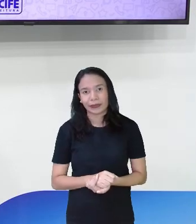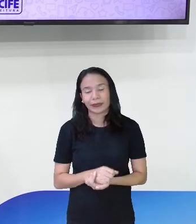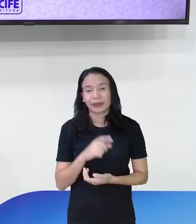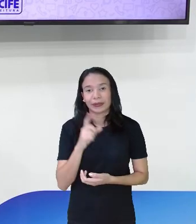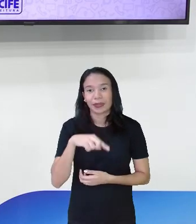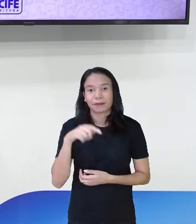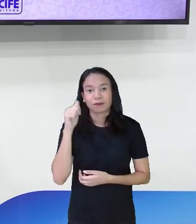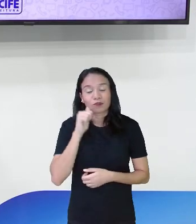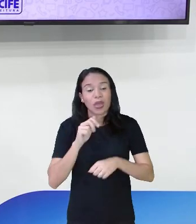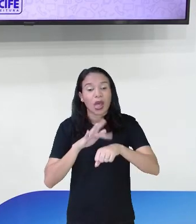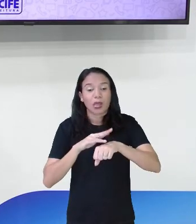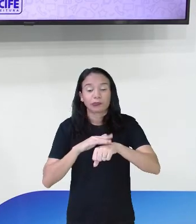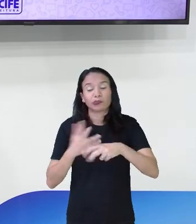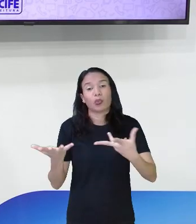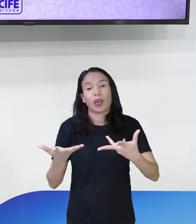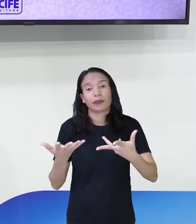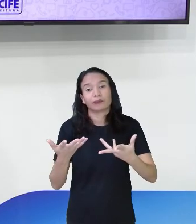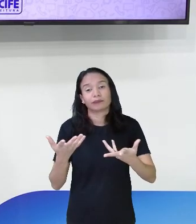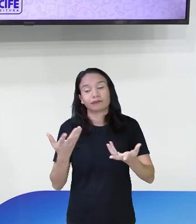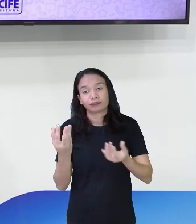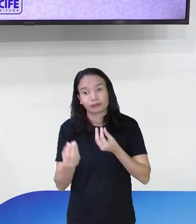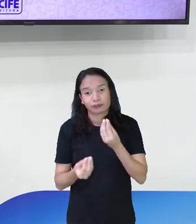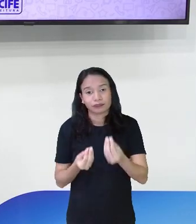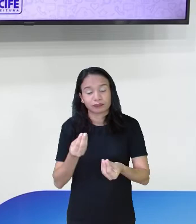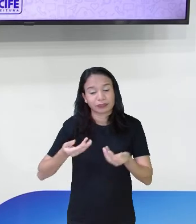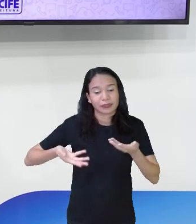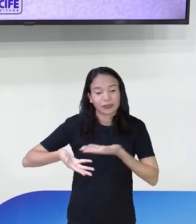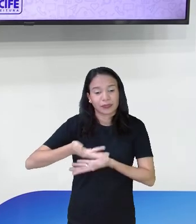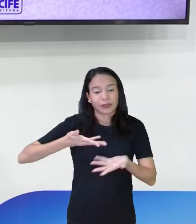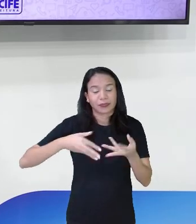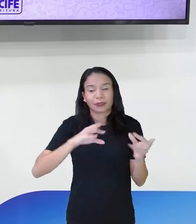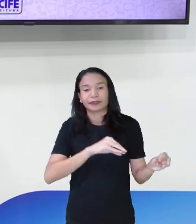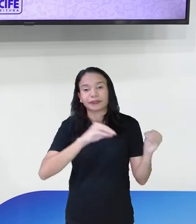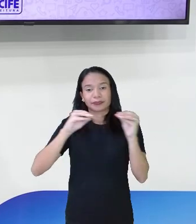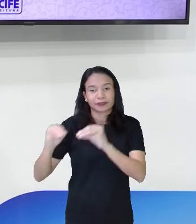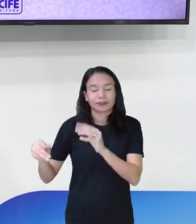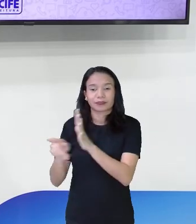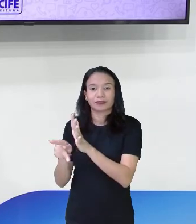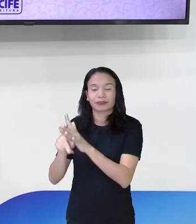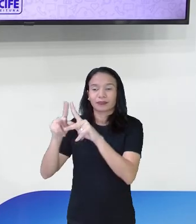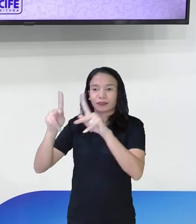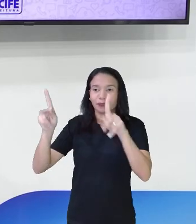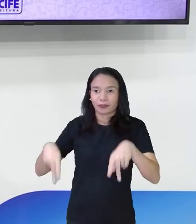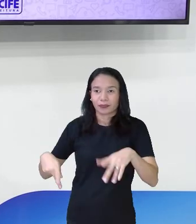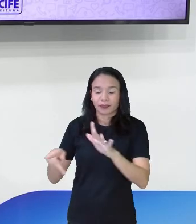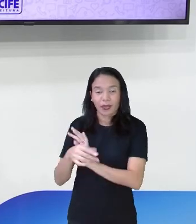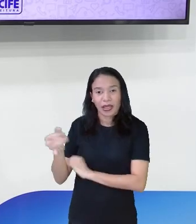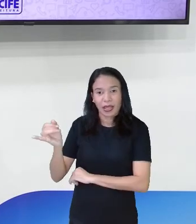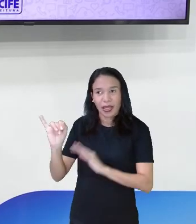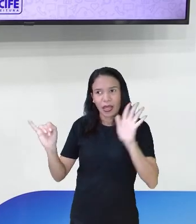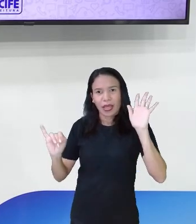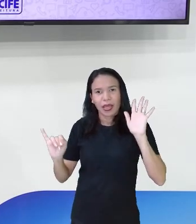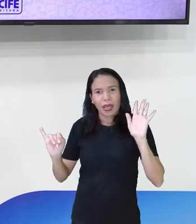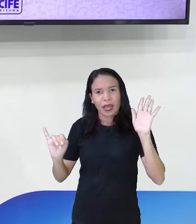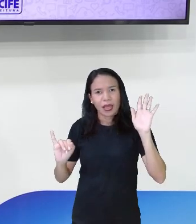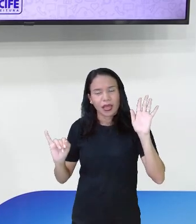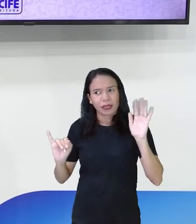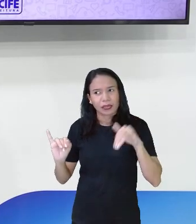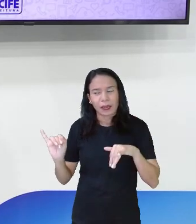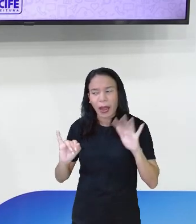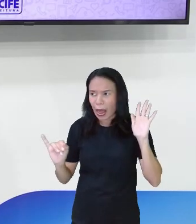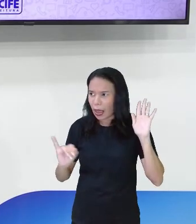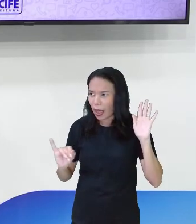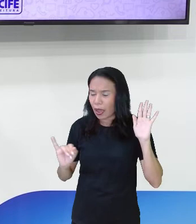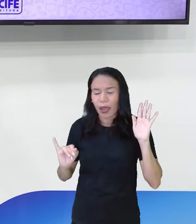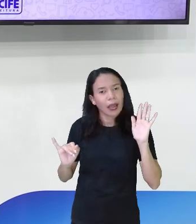uma fêmea, ela ficou doente e agora estão, se eu não me engano, é na ilha de Itamaracá que tem um projeto peixe-boi. Não, né? Eu sei que tem o projeto